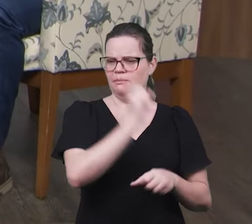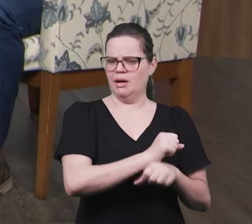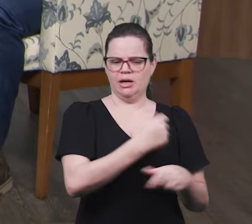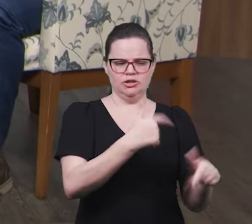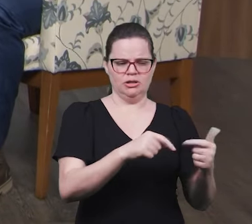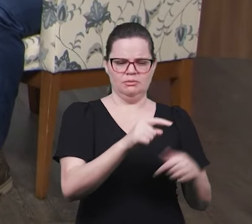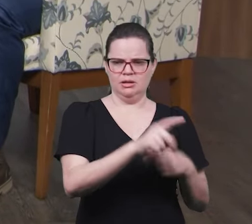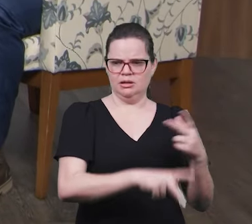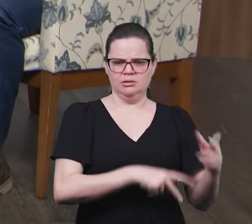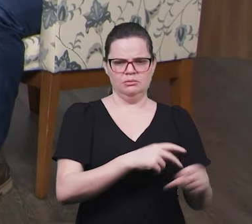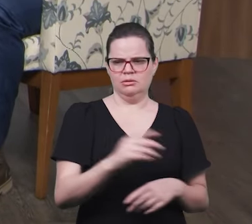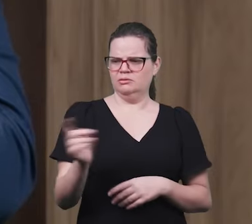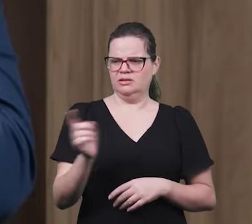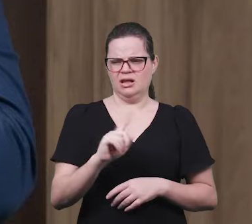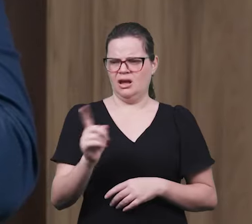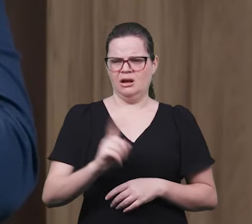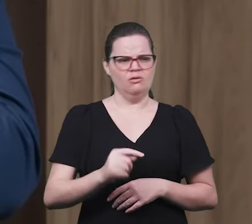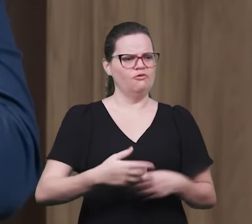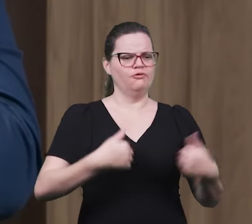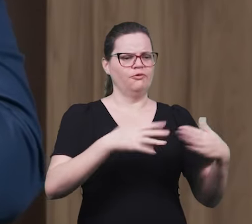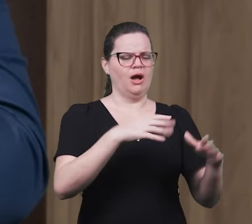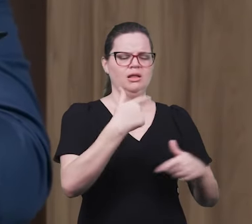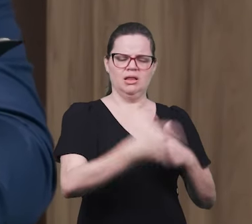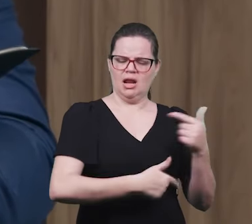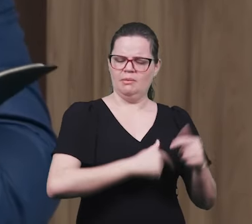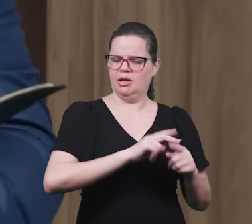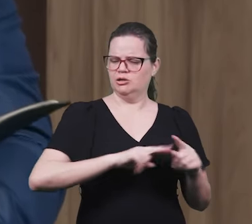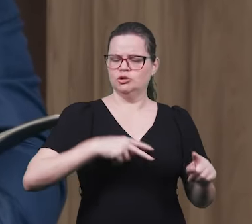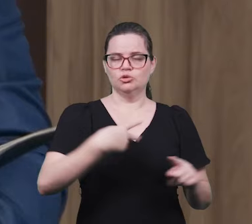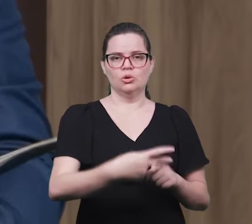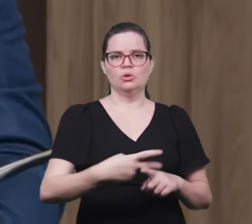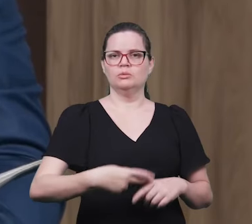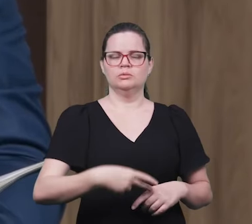Ide a vossas cargas, né? Ou seja, o mundo hoje é